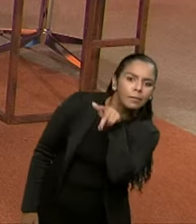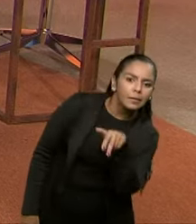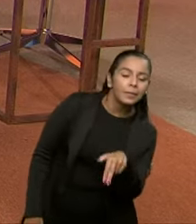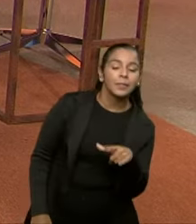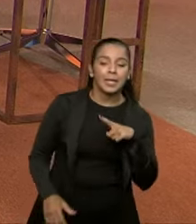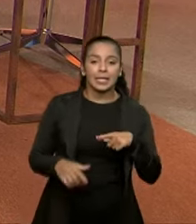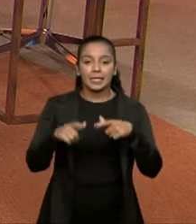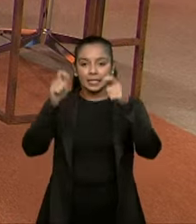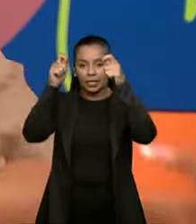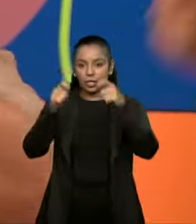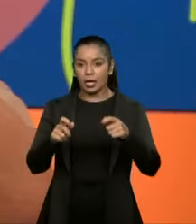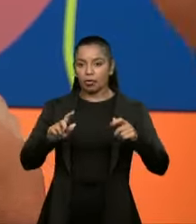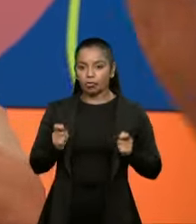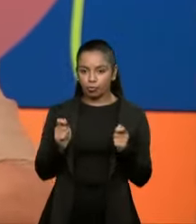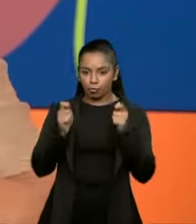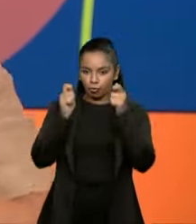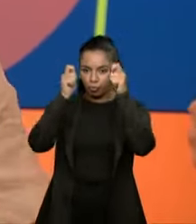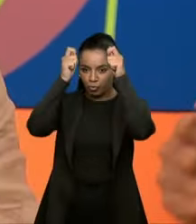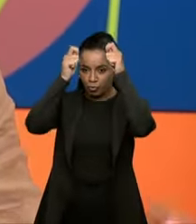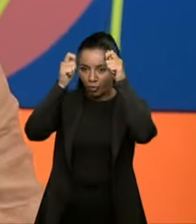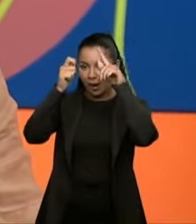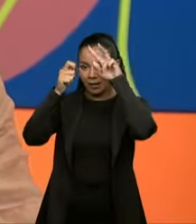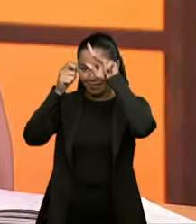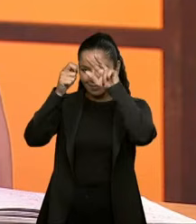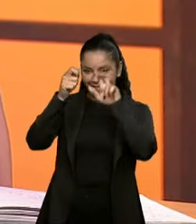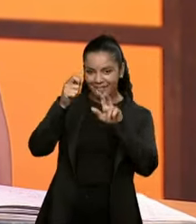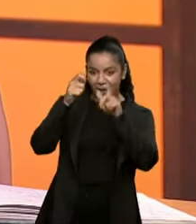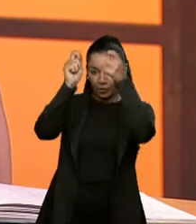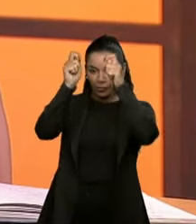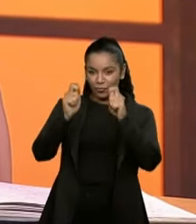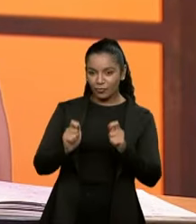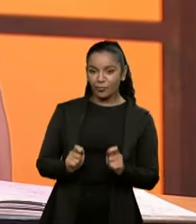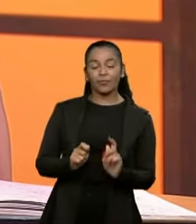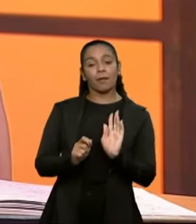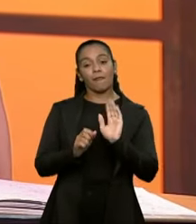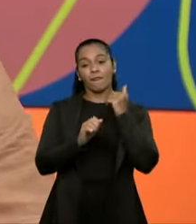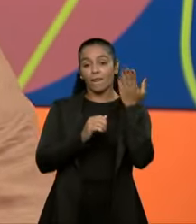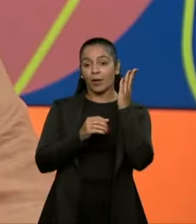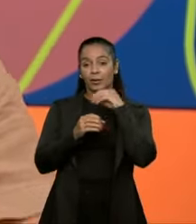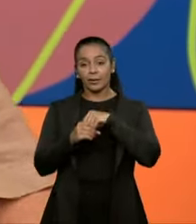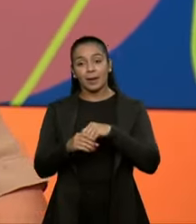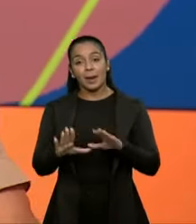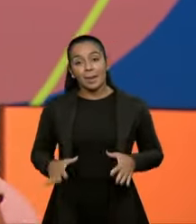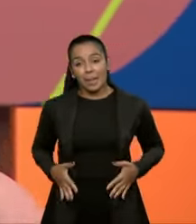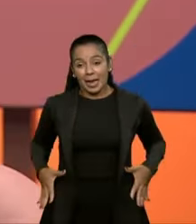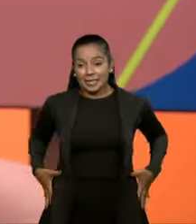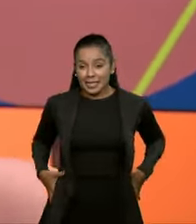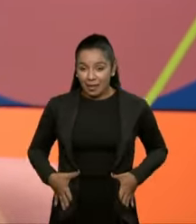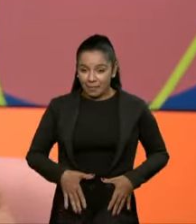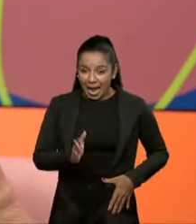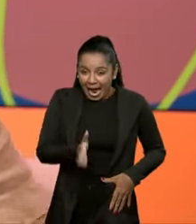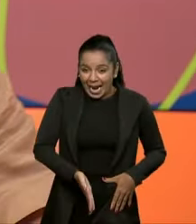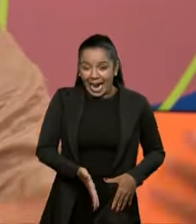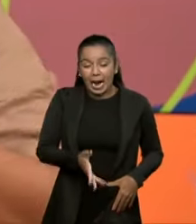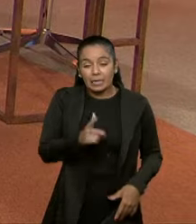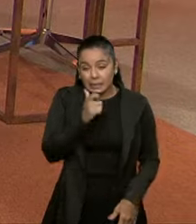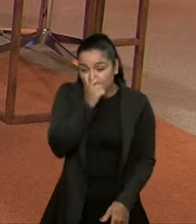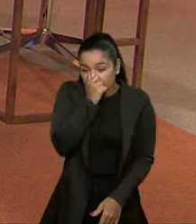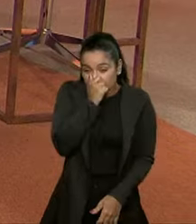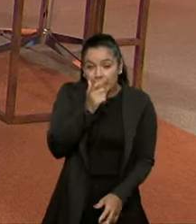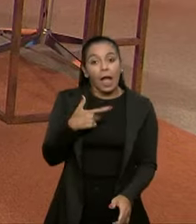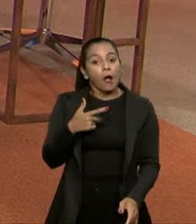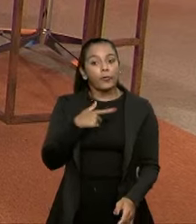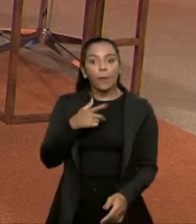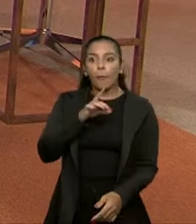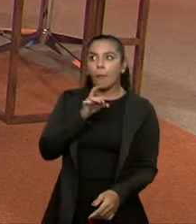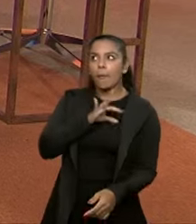bota aquela, sabe, telescópio lá de fora. Agora, não me dou bem com isso. Ou pro dentro. Eu ia entrar, mas essa calça minha tá um pouco costa, meio cavucada aqui. Eu fiquei com medo de